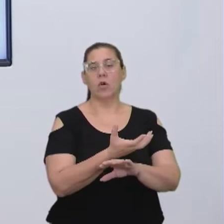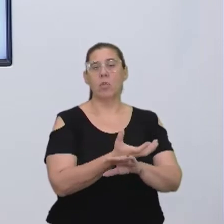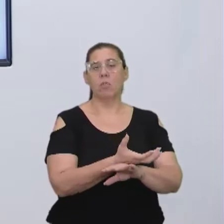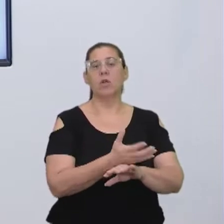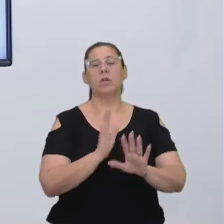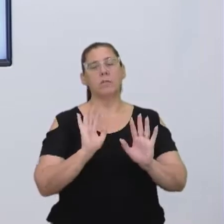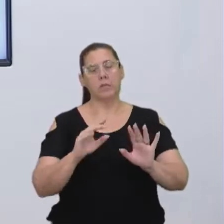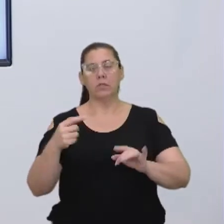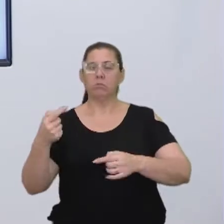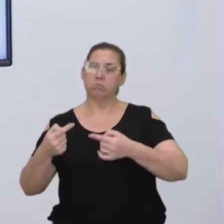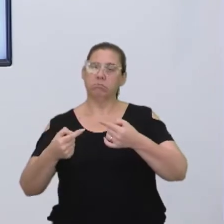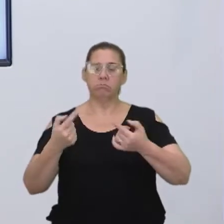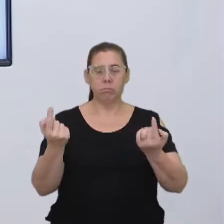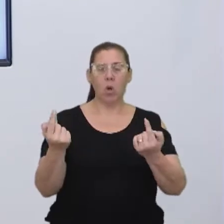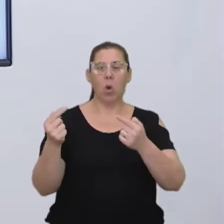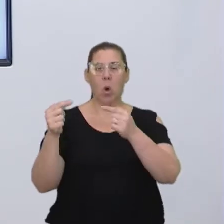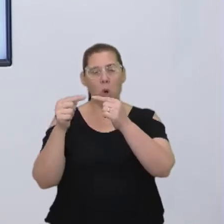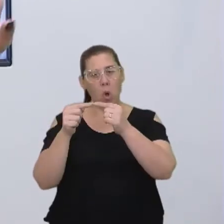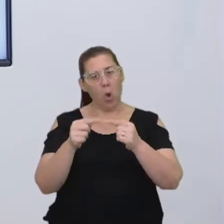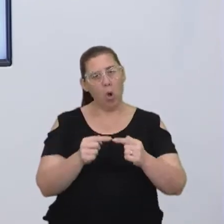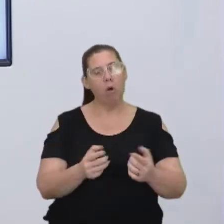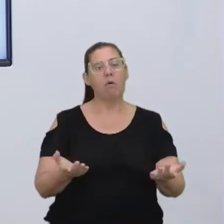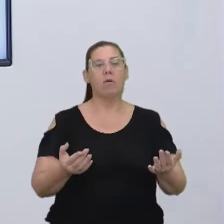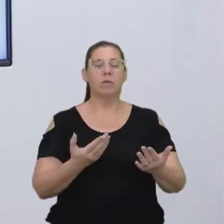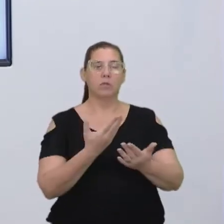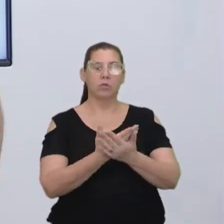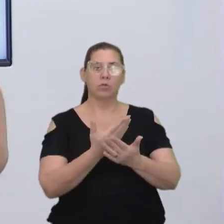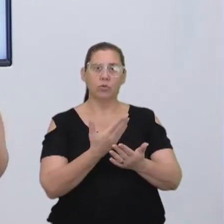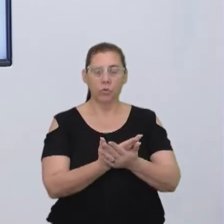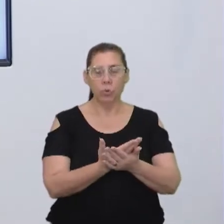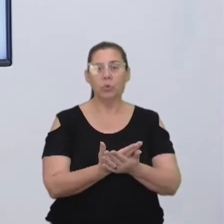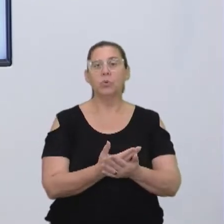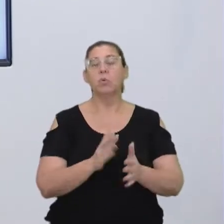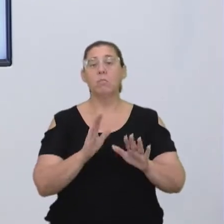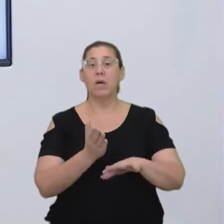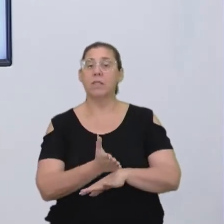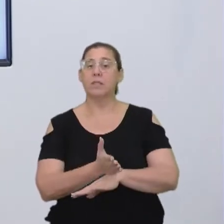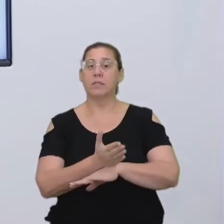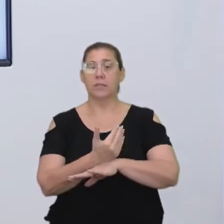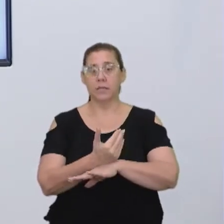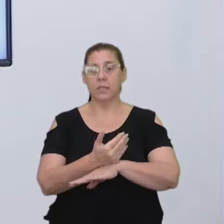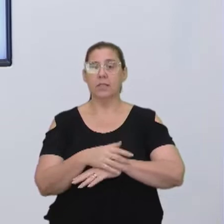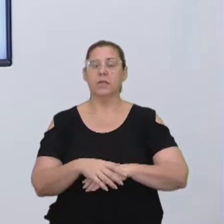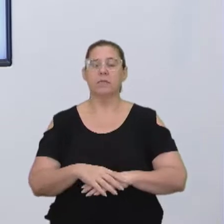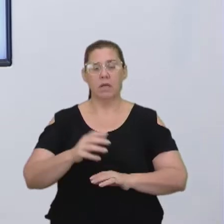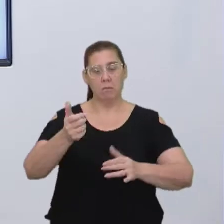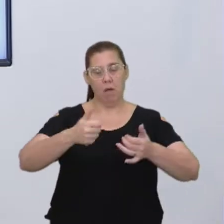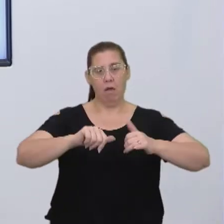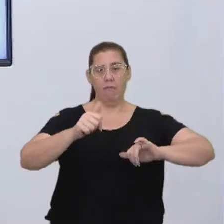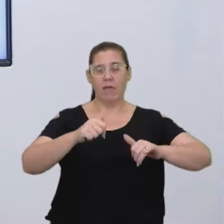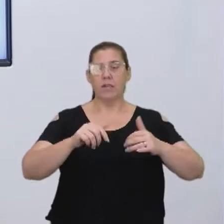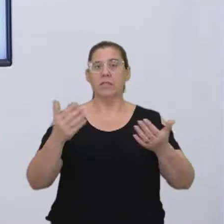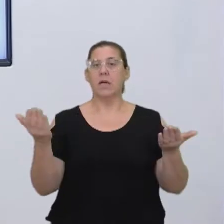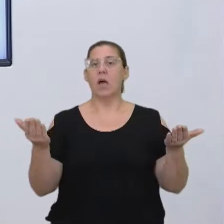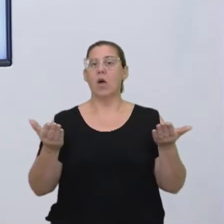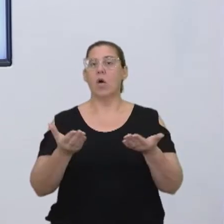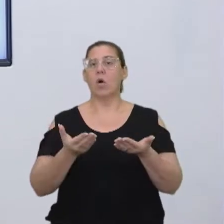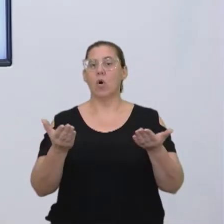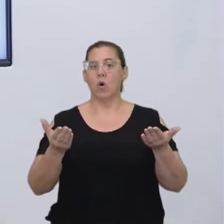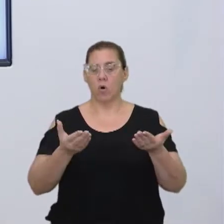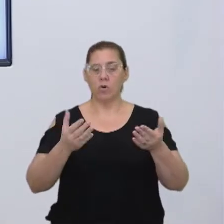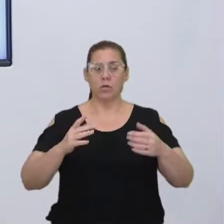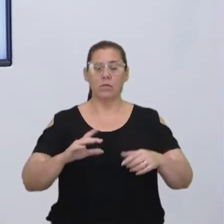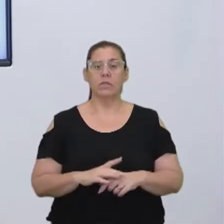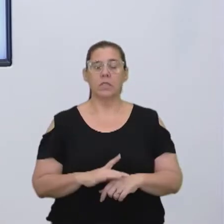se conversando e, no nosso caso, a gente vai fazer o estudo de caso. Mas antes disso, a gente vai analisar hoje, né, a Lei de